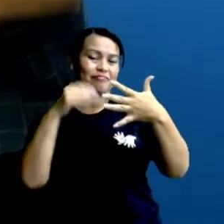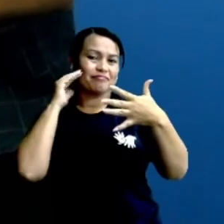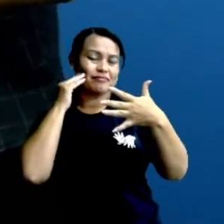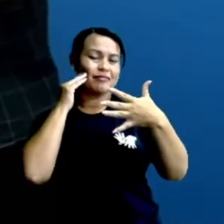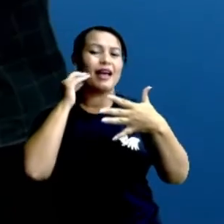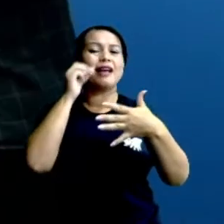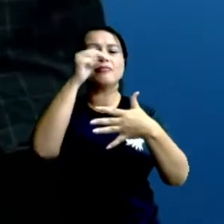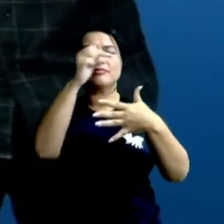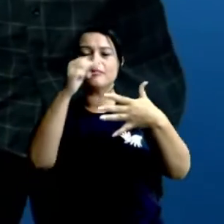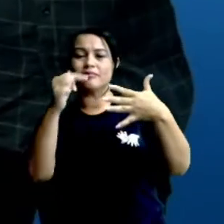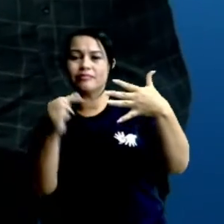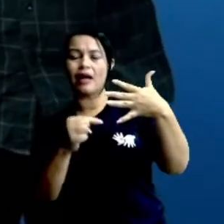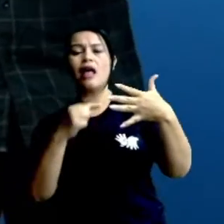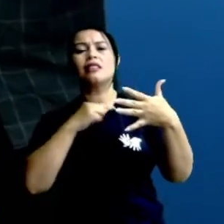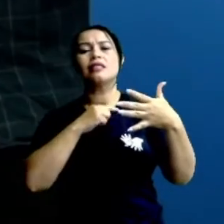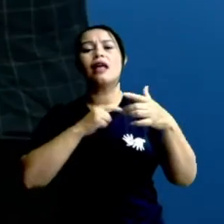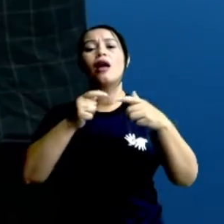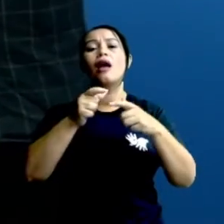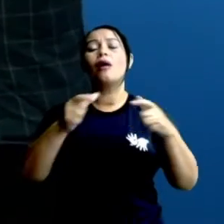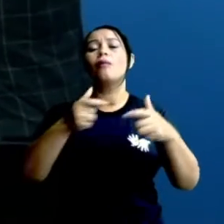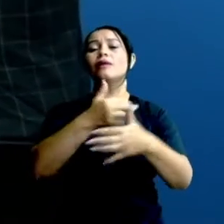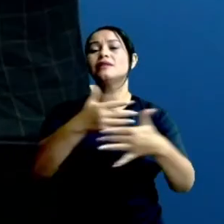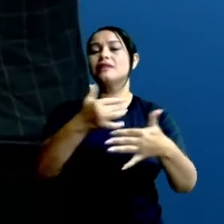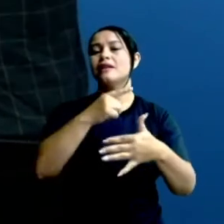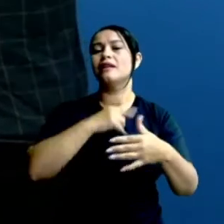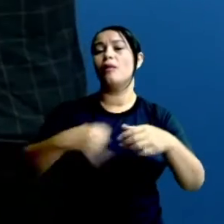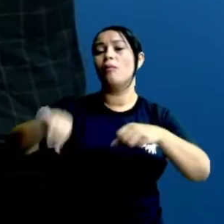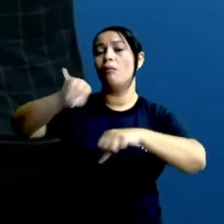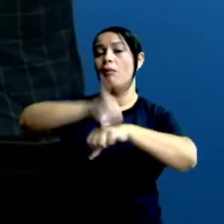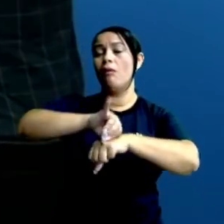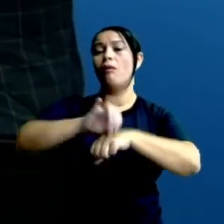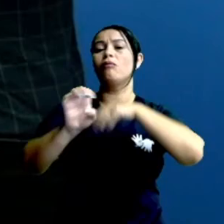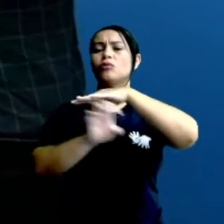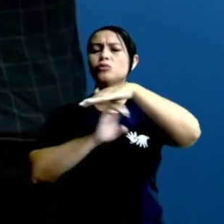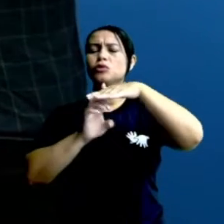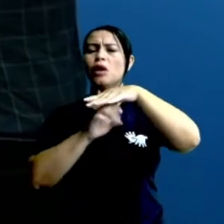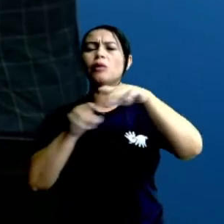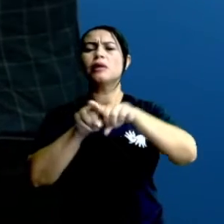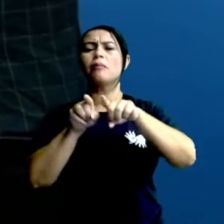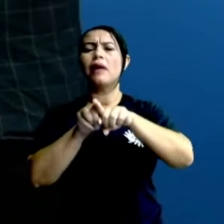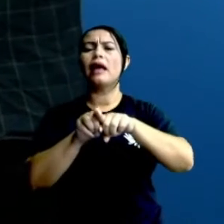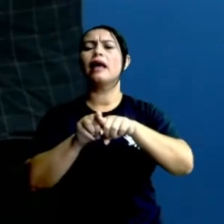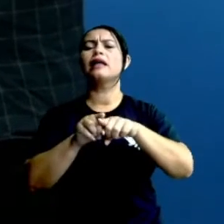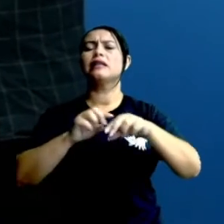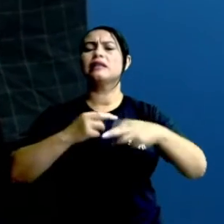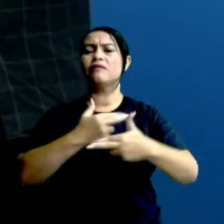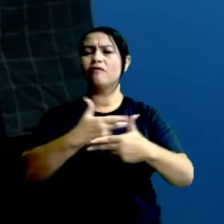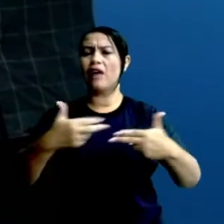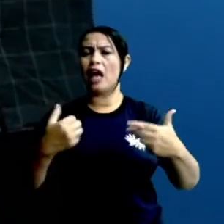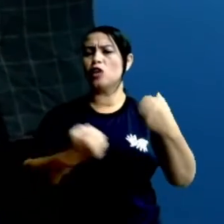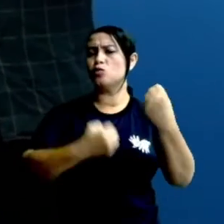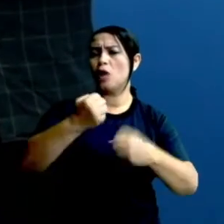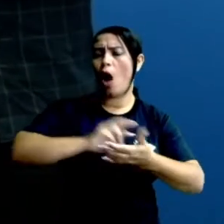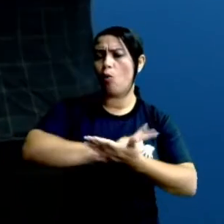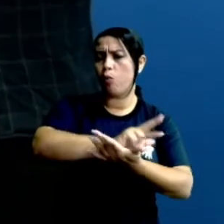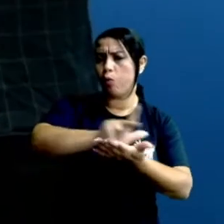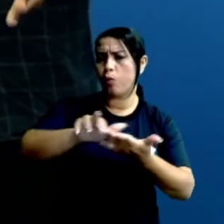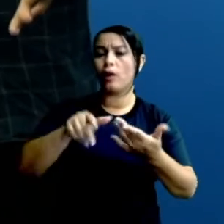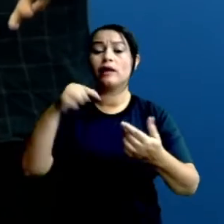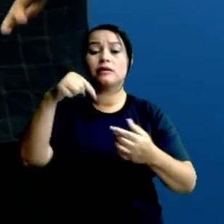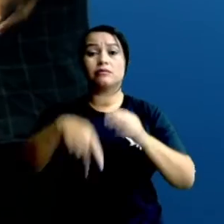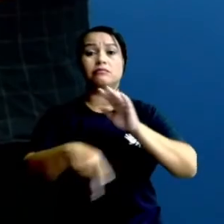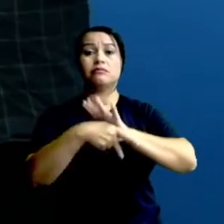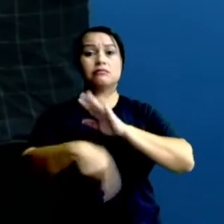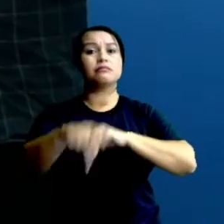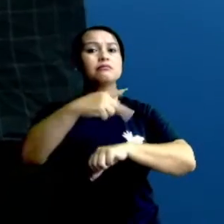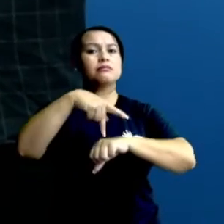aqui onde a gente tem um grande polo industrial, metalúrgico, automobilístico, né? Onde grande parte da produção de veículos do nosso país